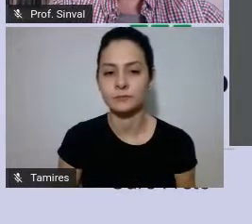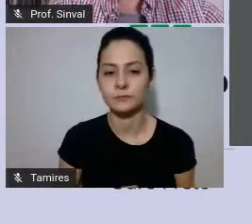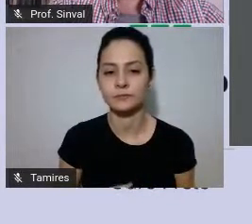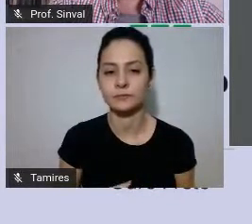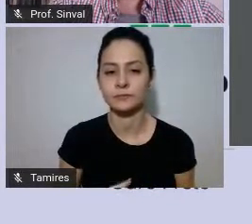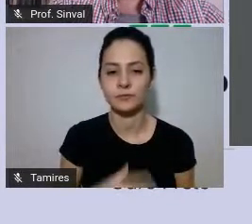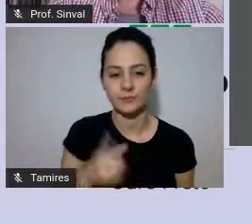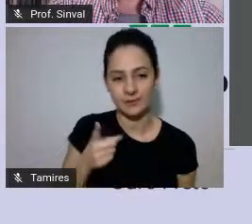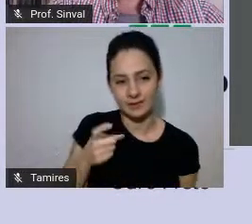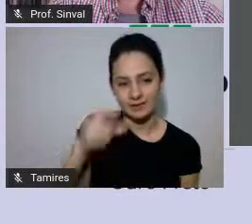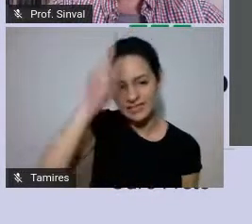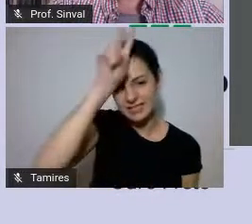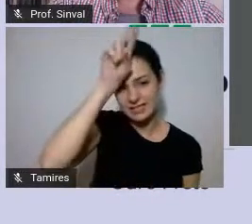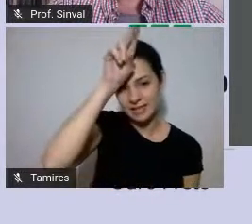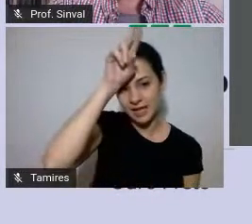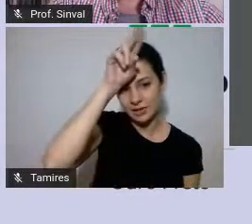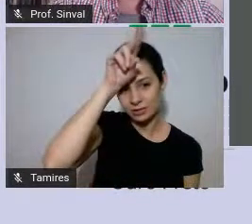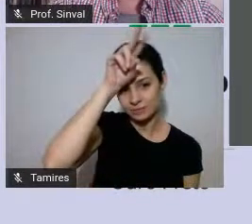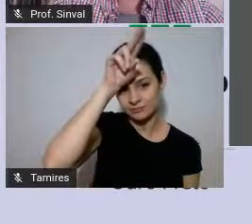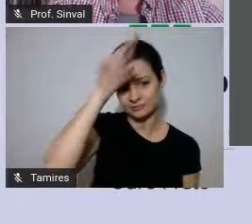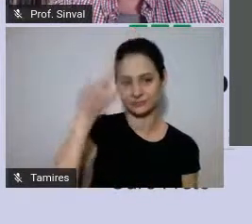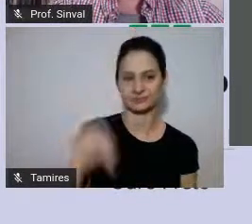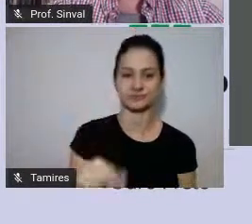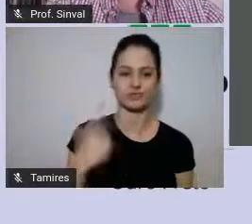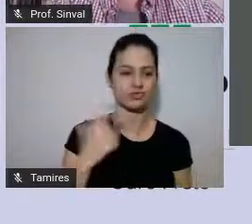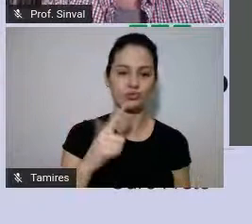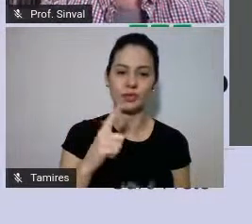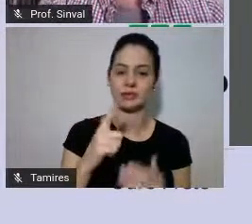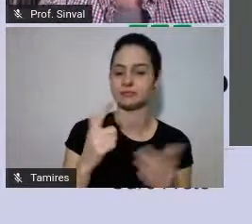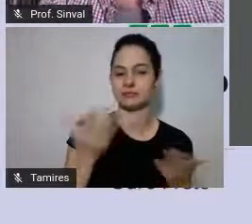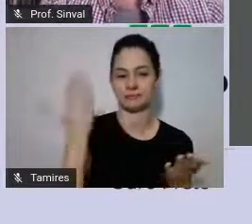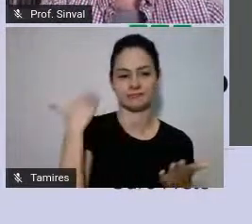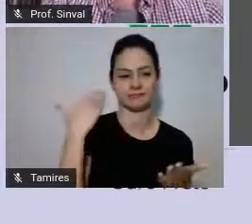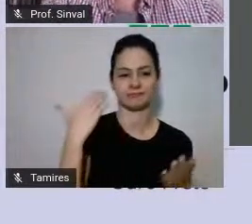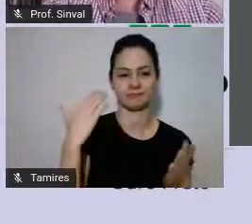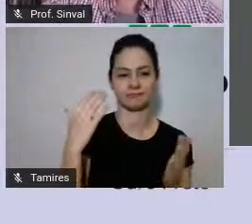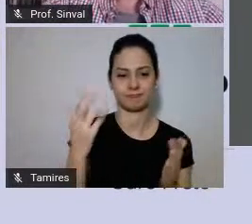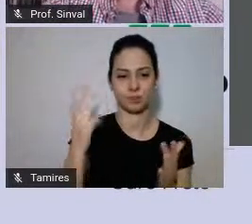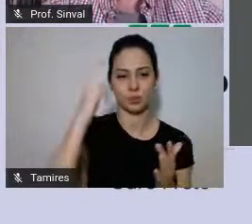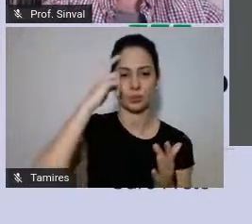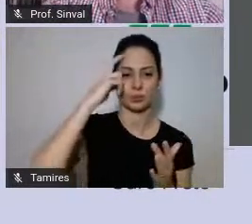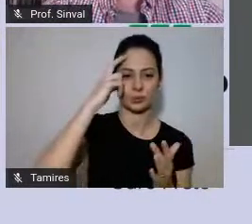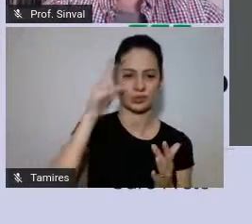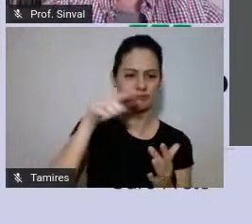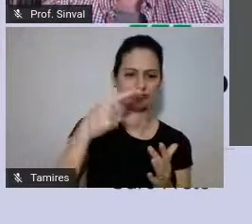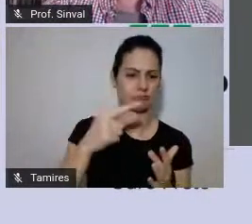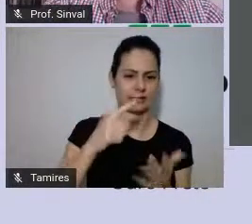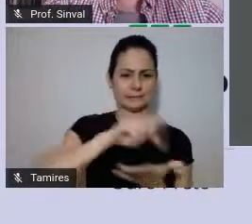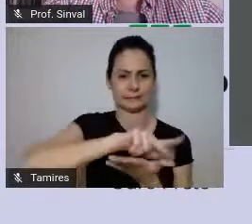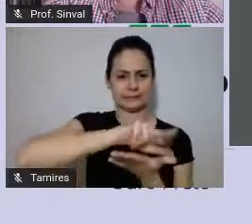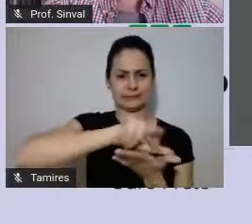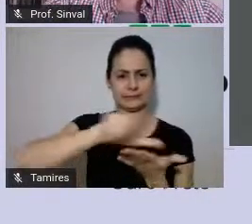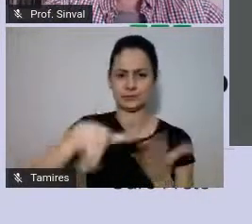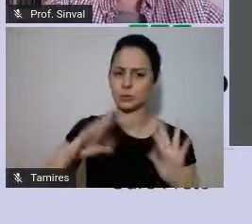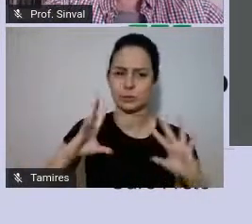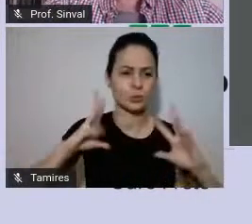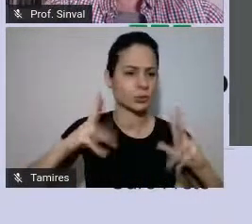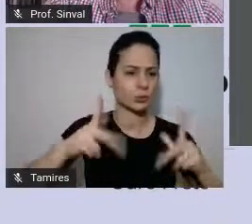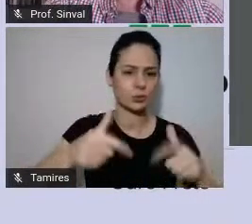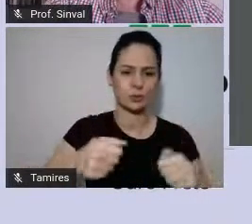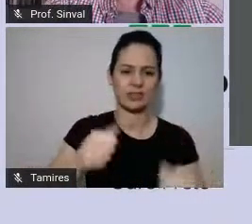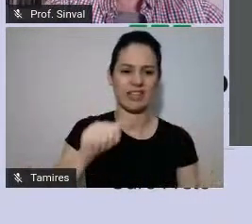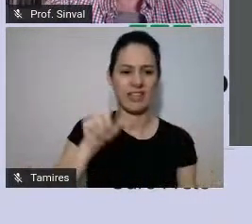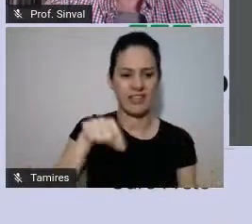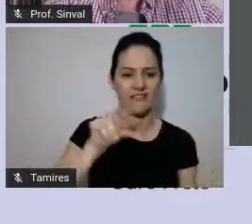os insetos, né, nesse momento, eles não existe a categoria inseto na cultura ocidental, eles chamam todos os insetos de